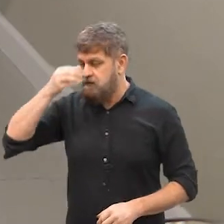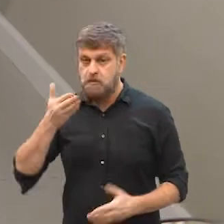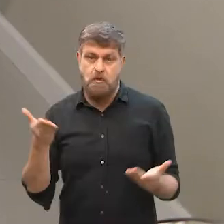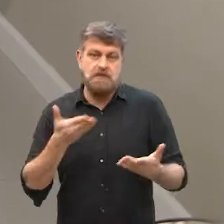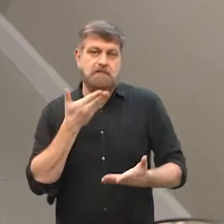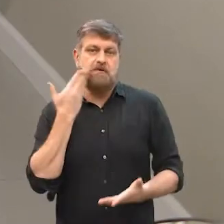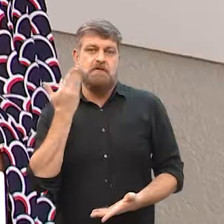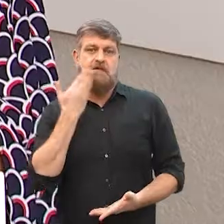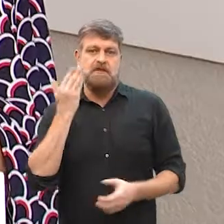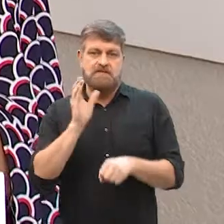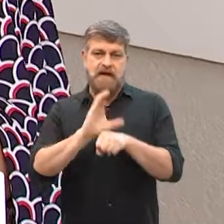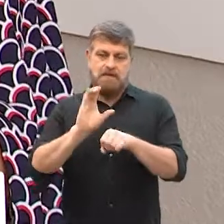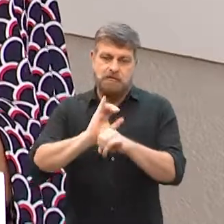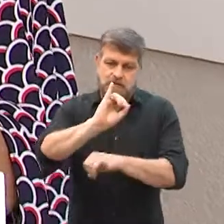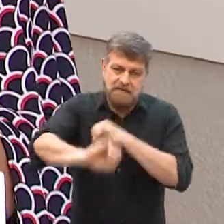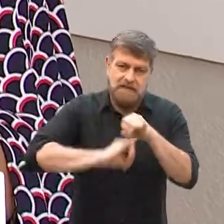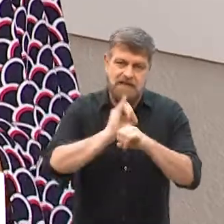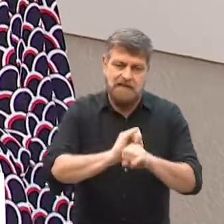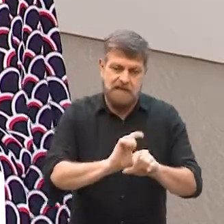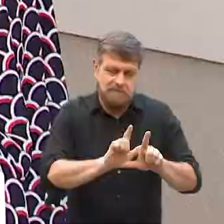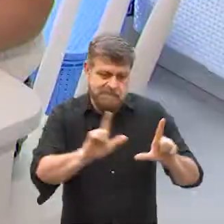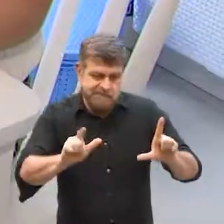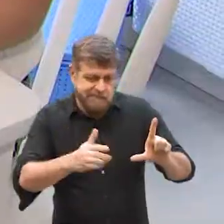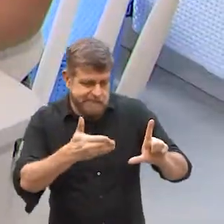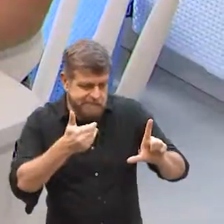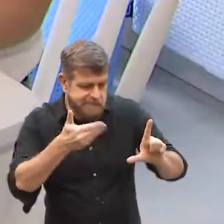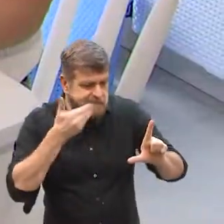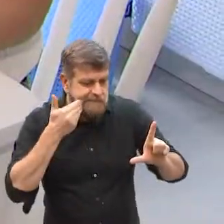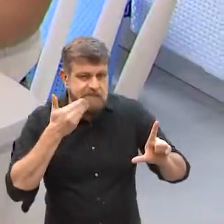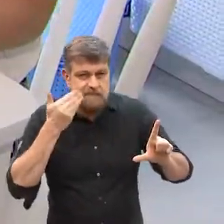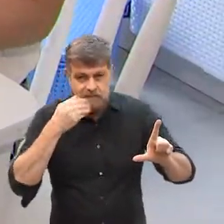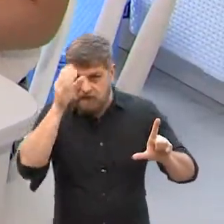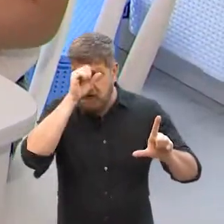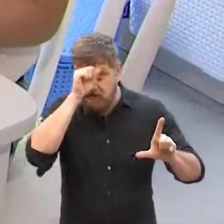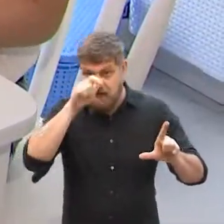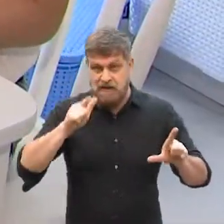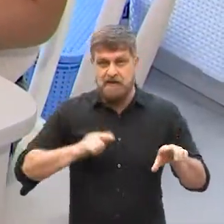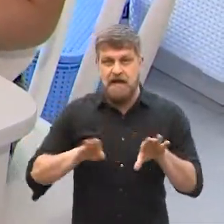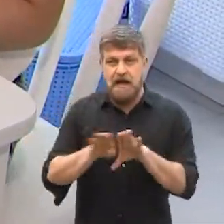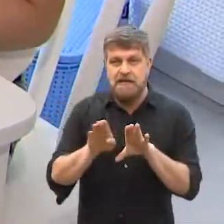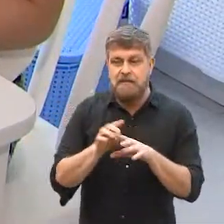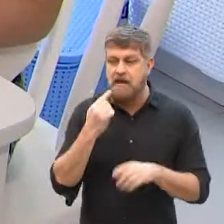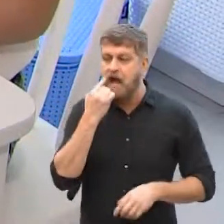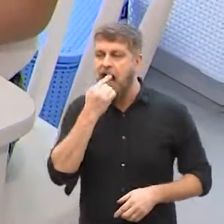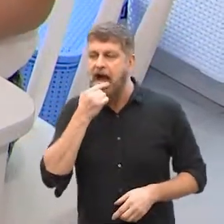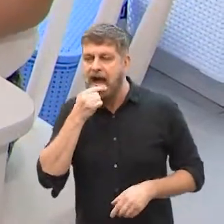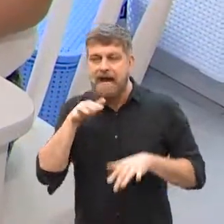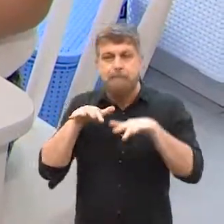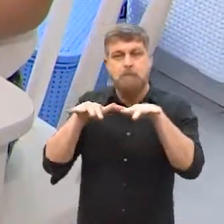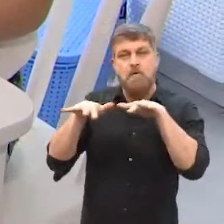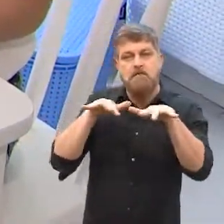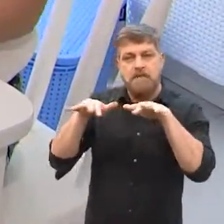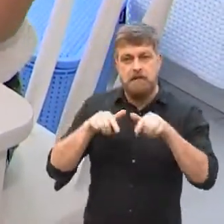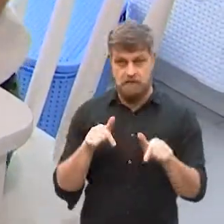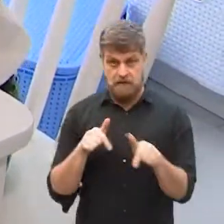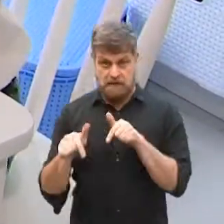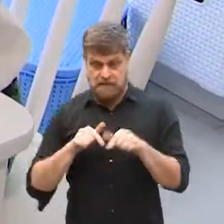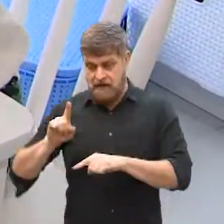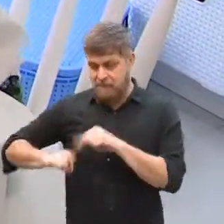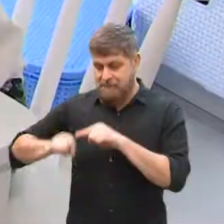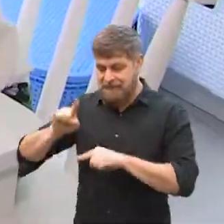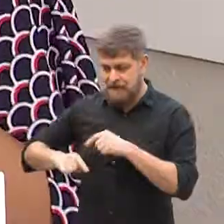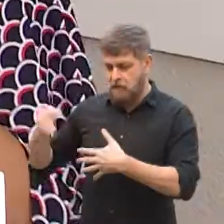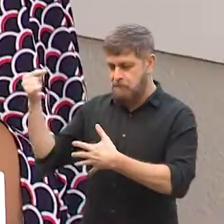facilitado com esses cursos online. Mas eu acredito assim que você tem que ter também a parte de motricidade oral. Se você for trabalhar, você tem que ter todos os